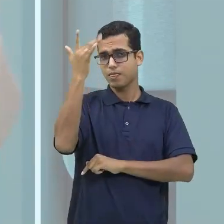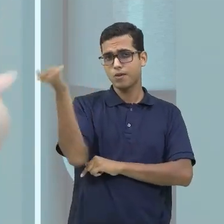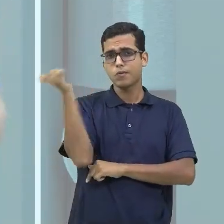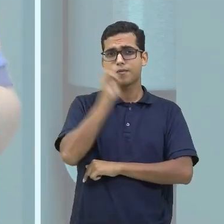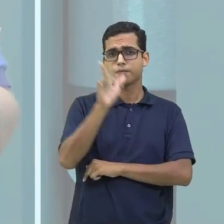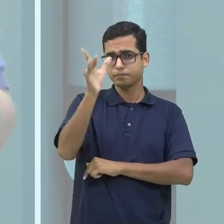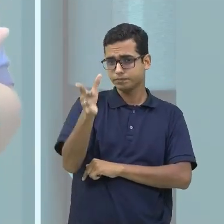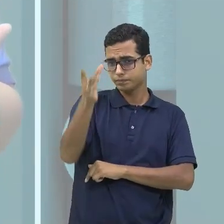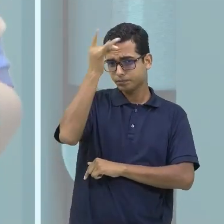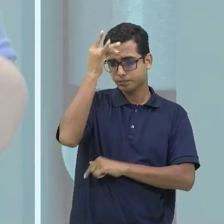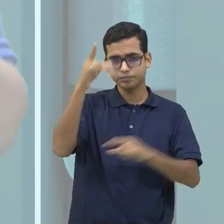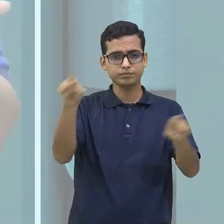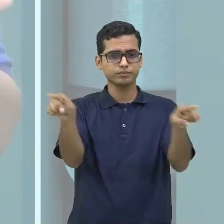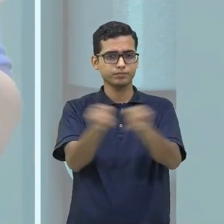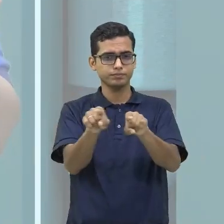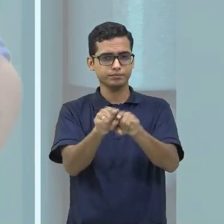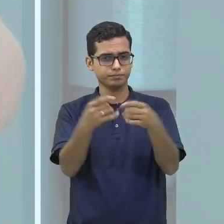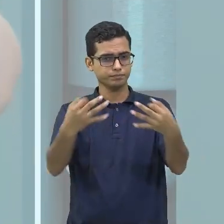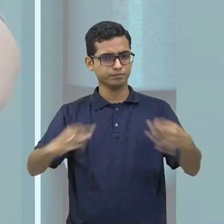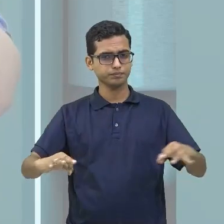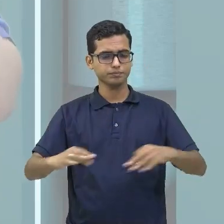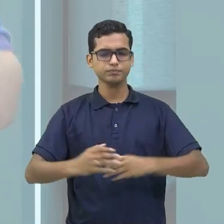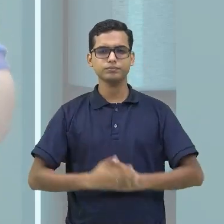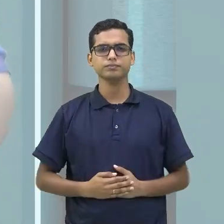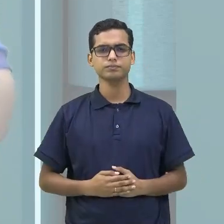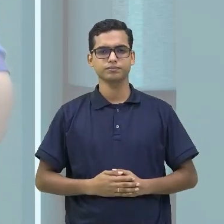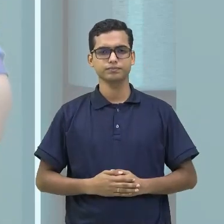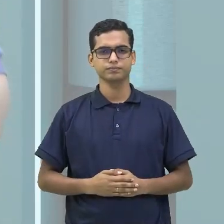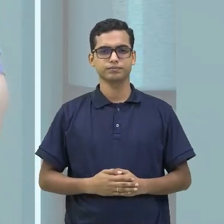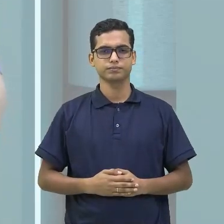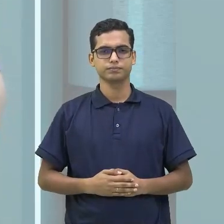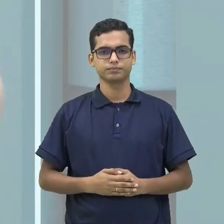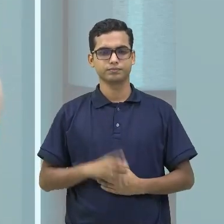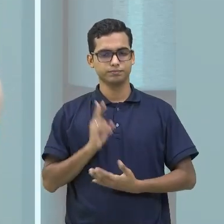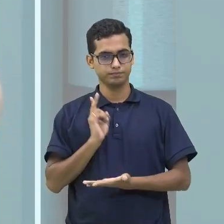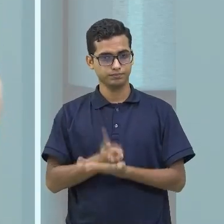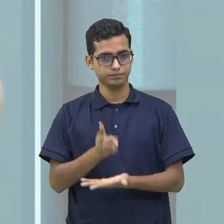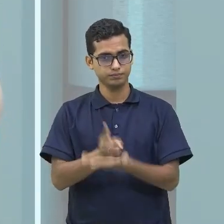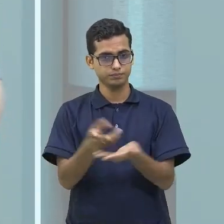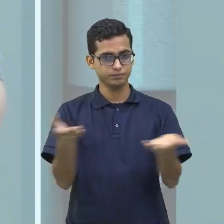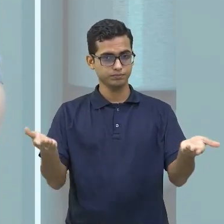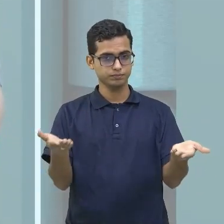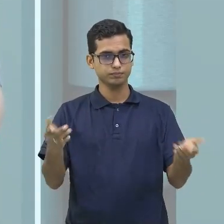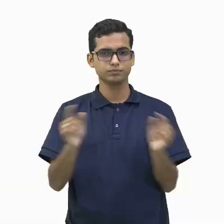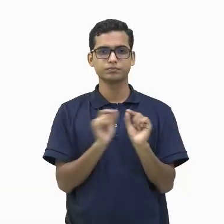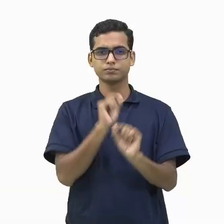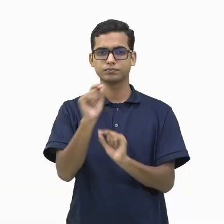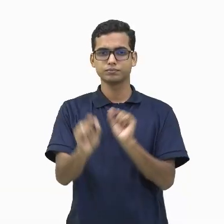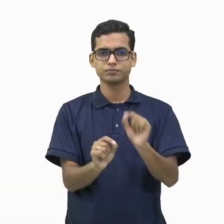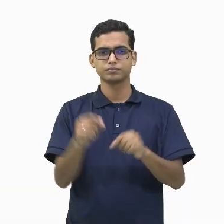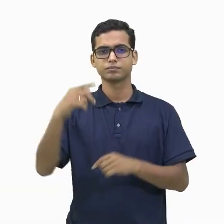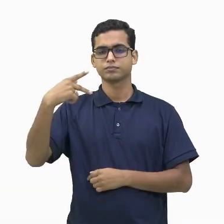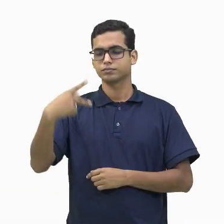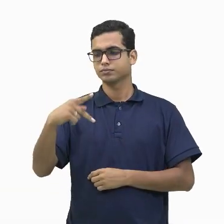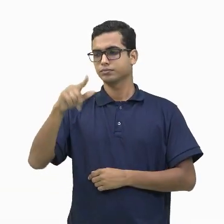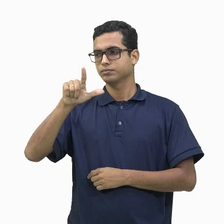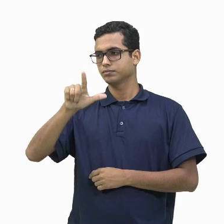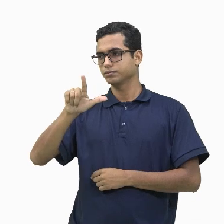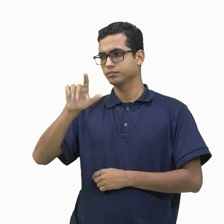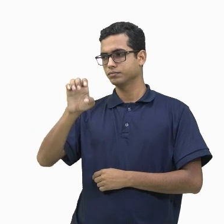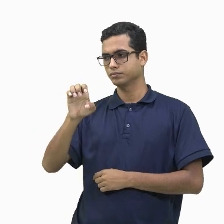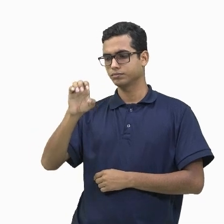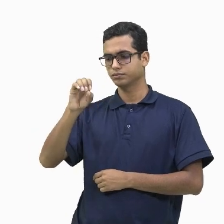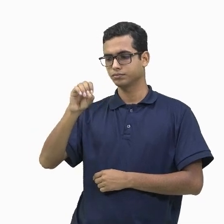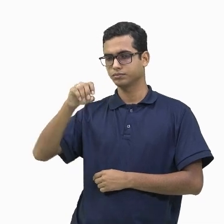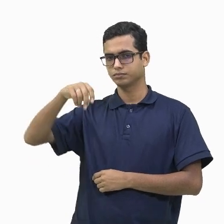memorizada e reproduzida, certo? Seguindo adiante, temos agora o pleonasmo. E o